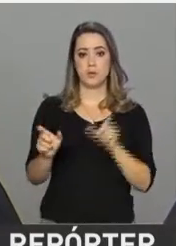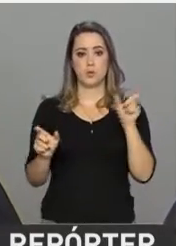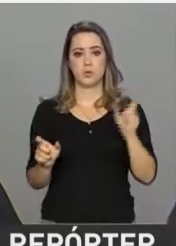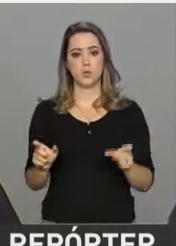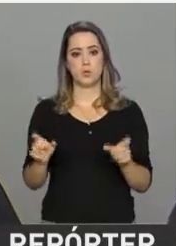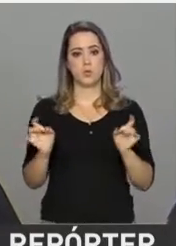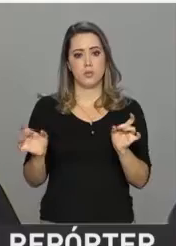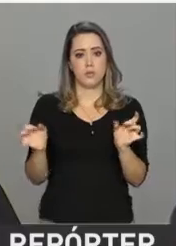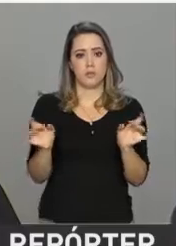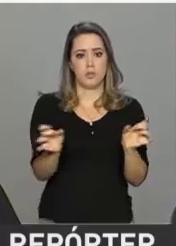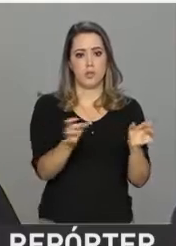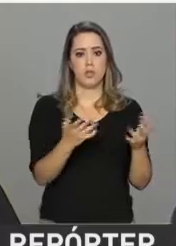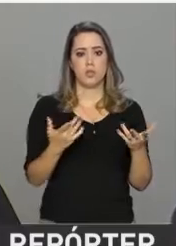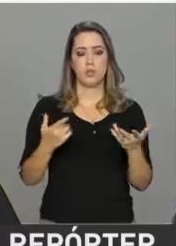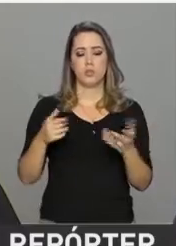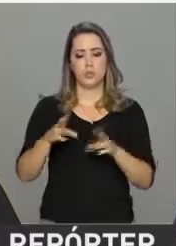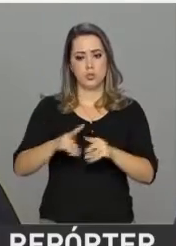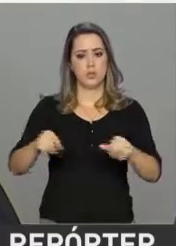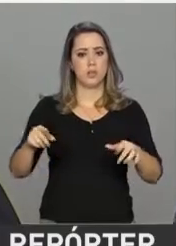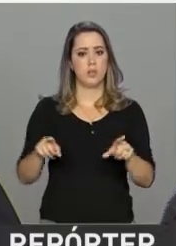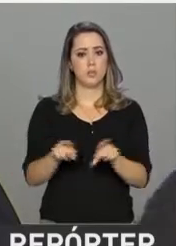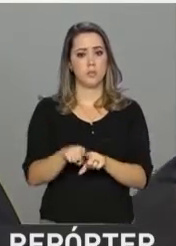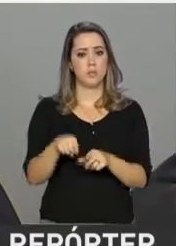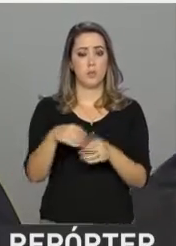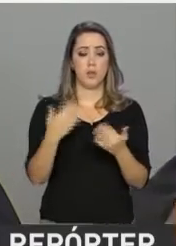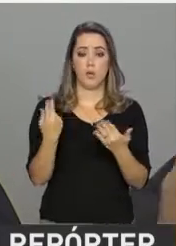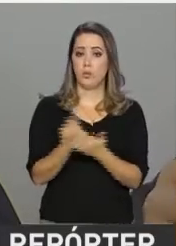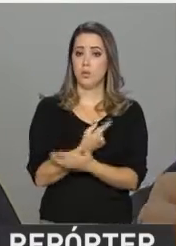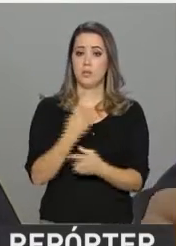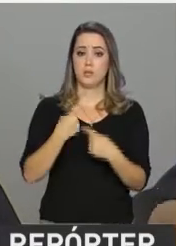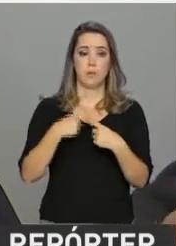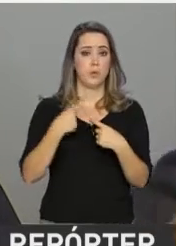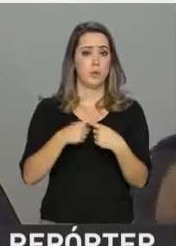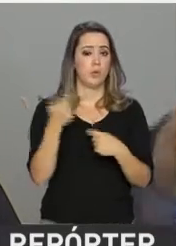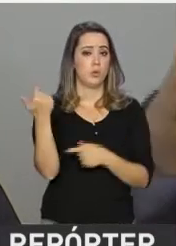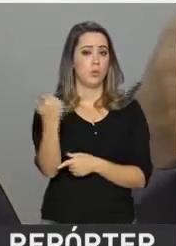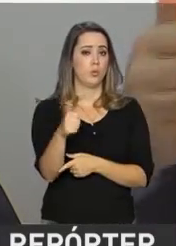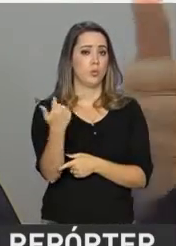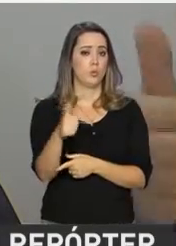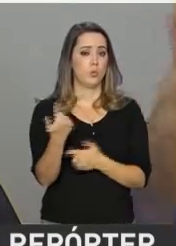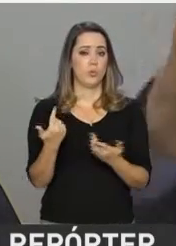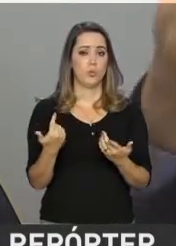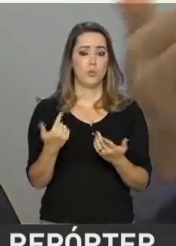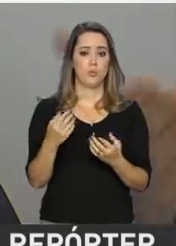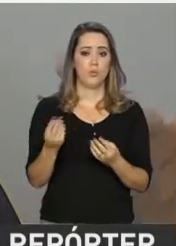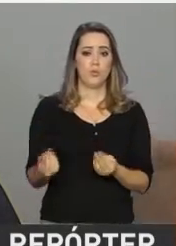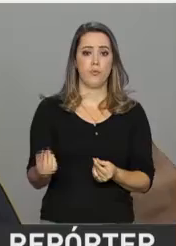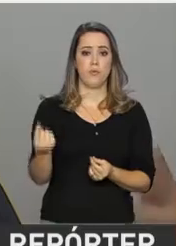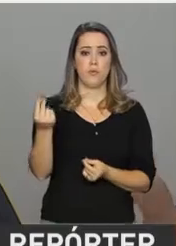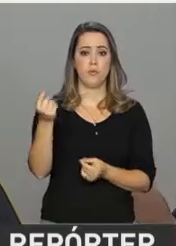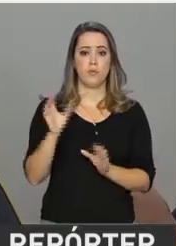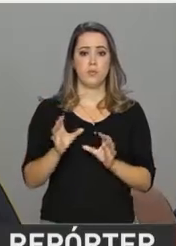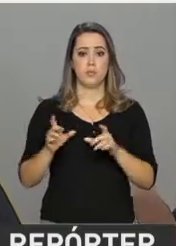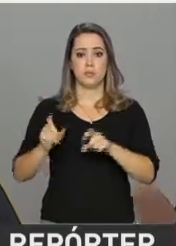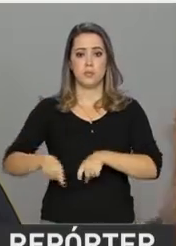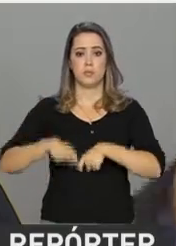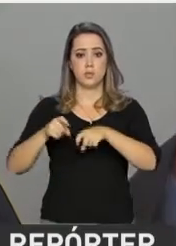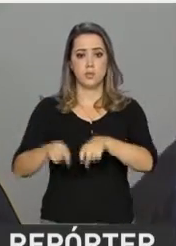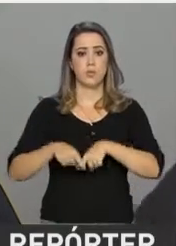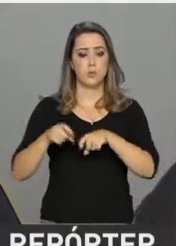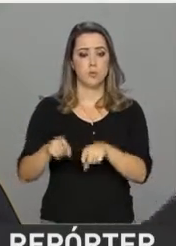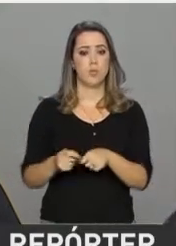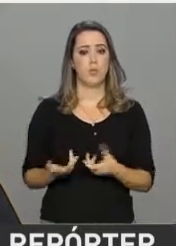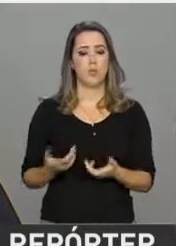de terras eo pequeno ele se estabeleceu em razão de ter uma maior valorização do setor então